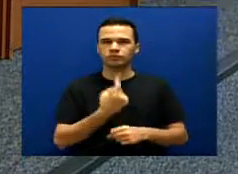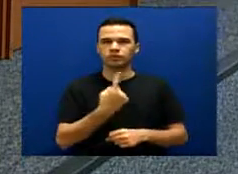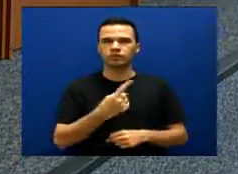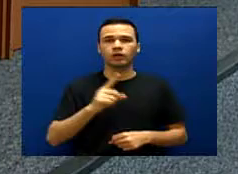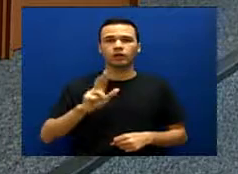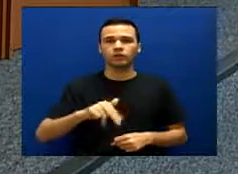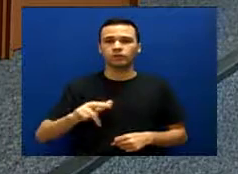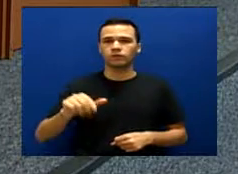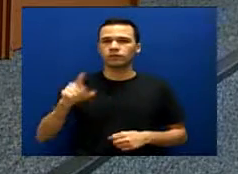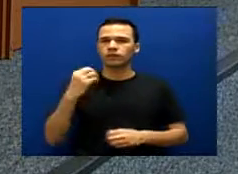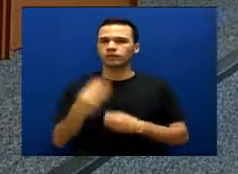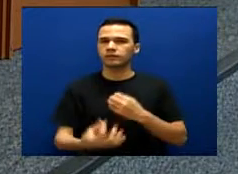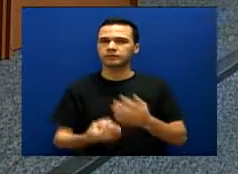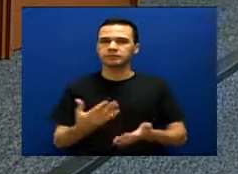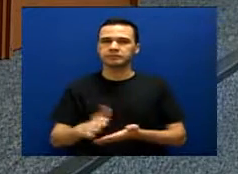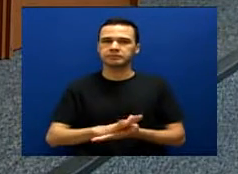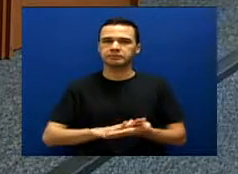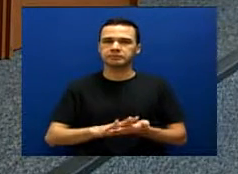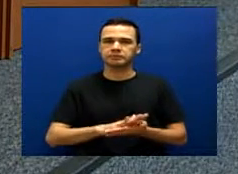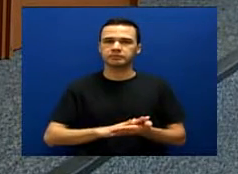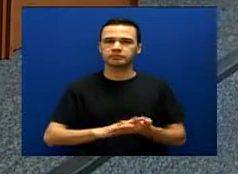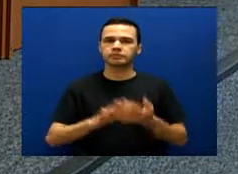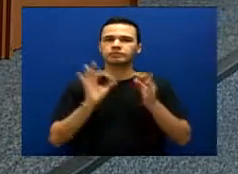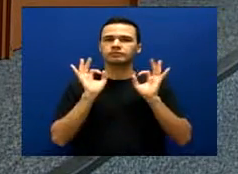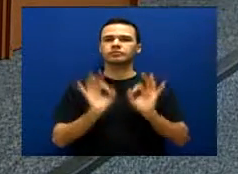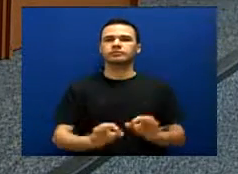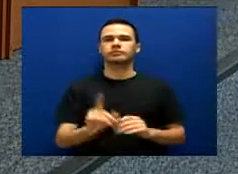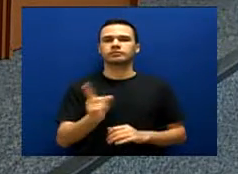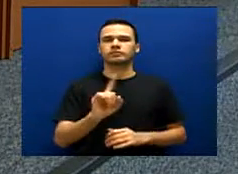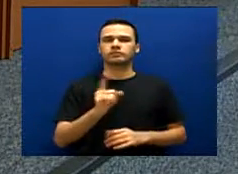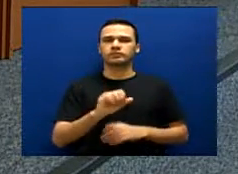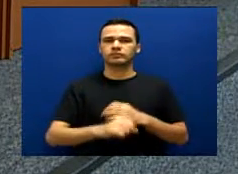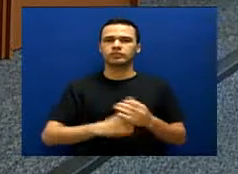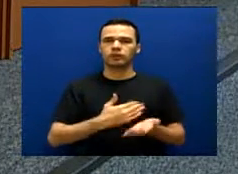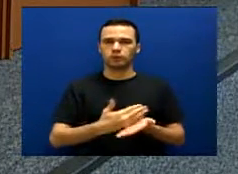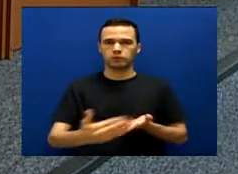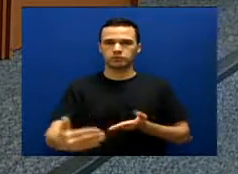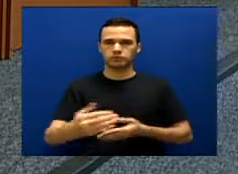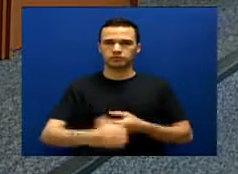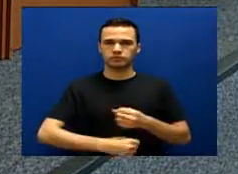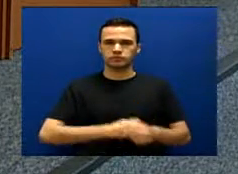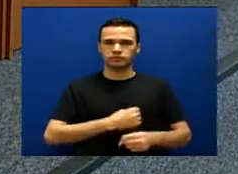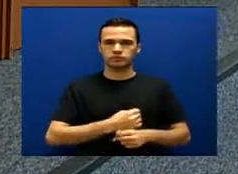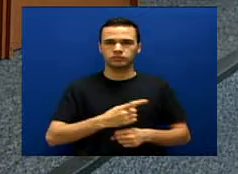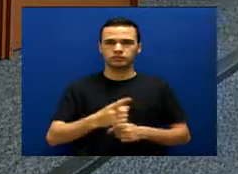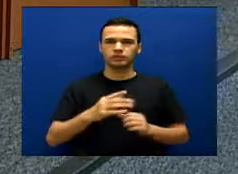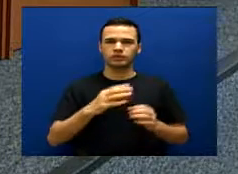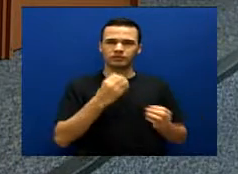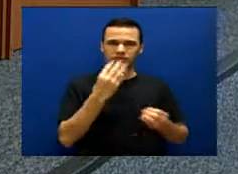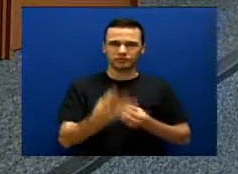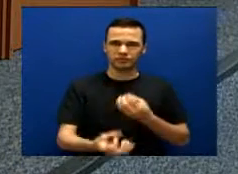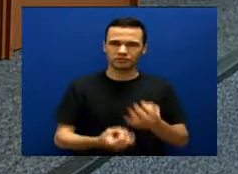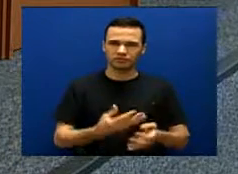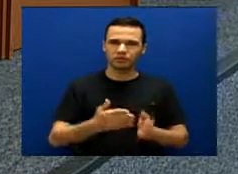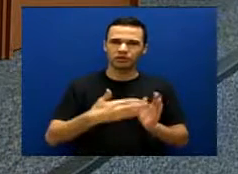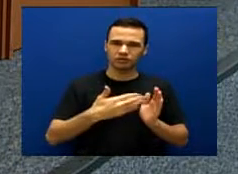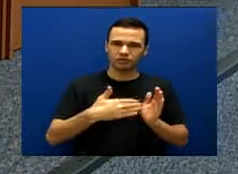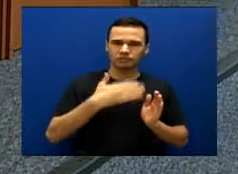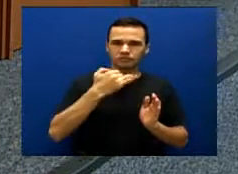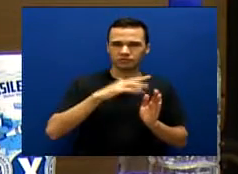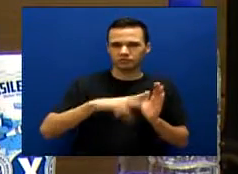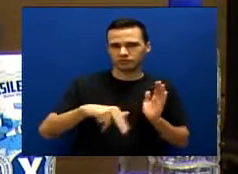os alunos acabam recebendo, né, no início do ano letivo, esse kit escolar aí, né? Então,